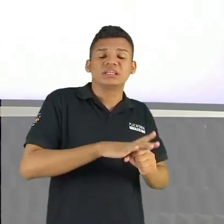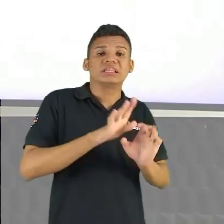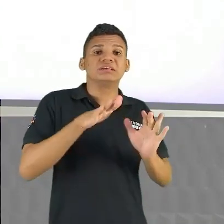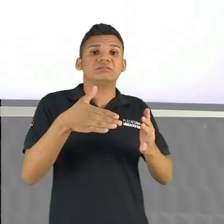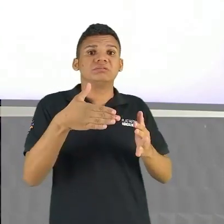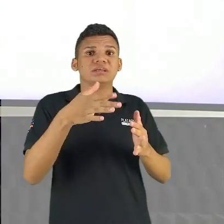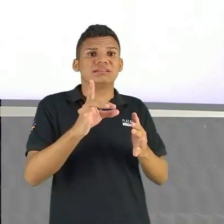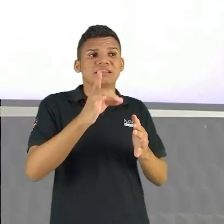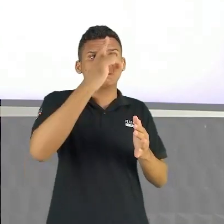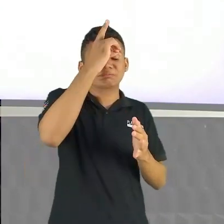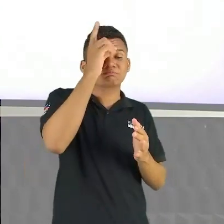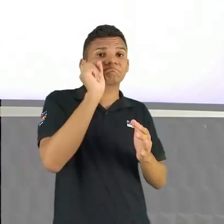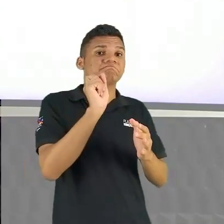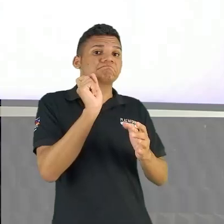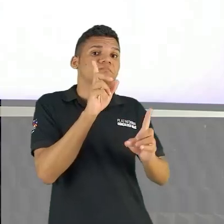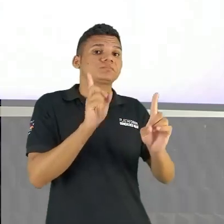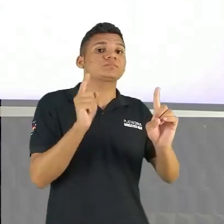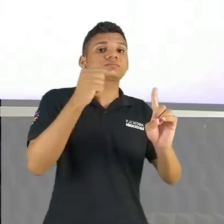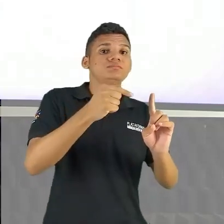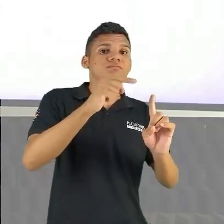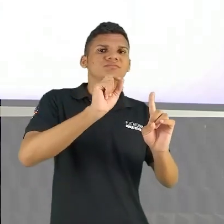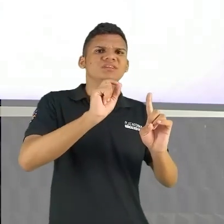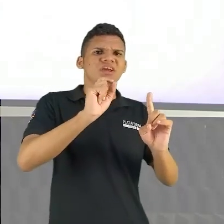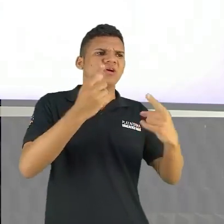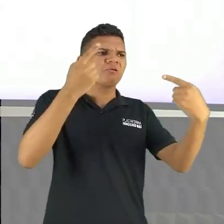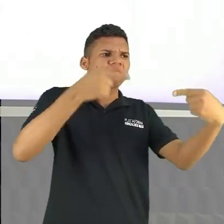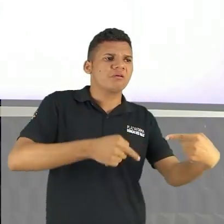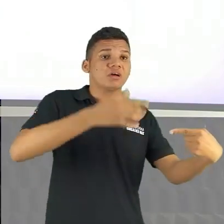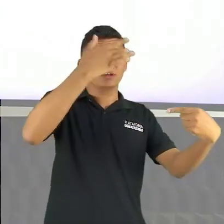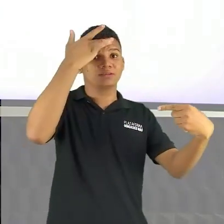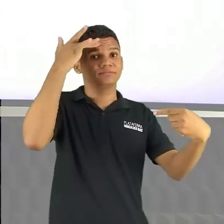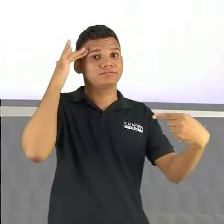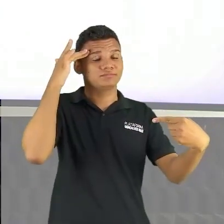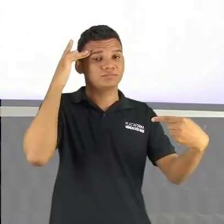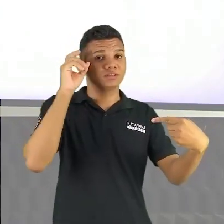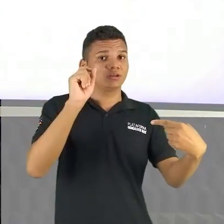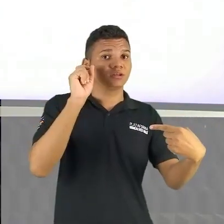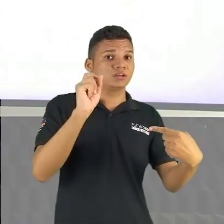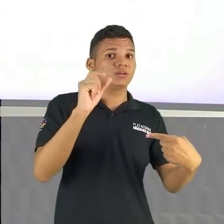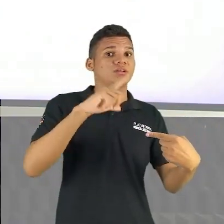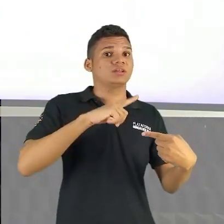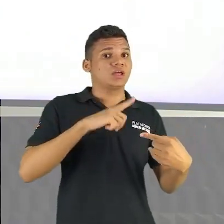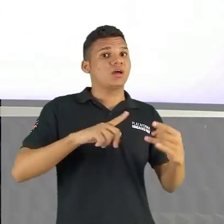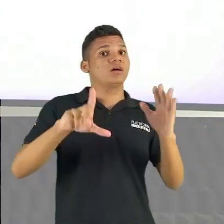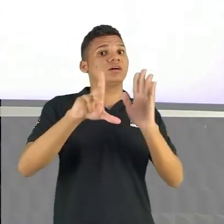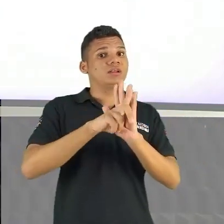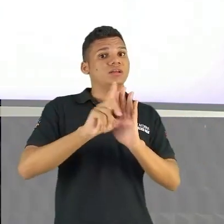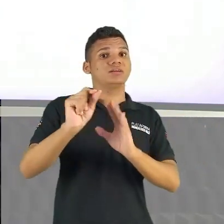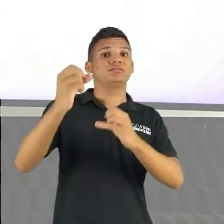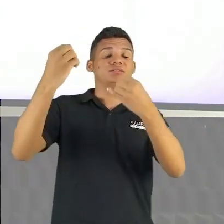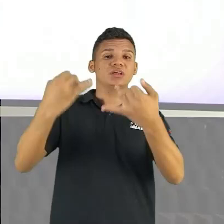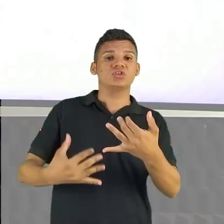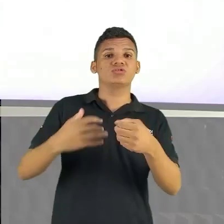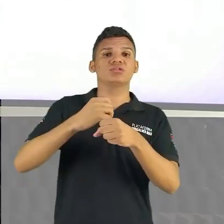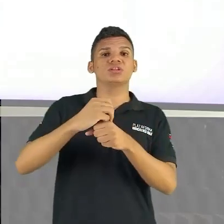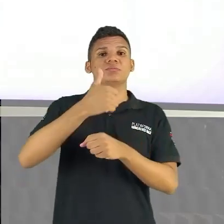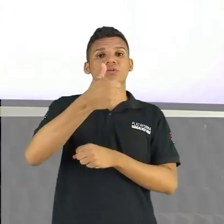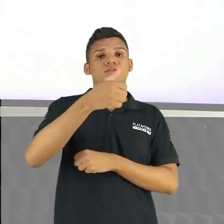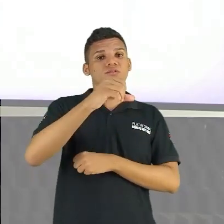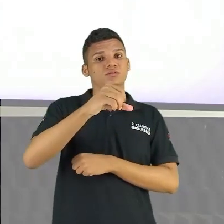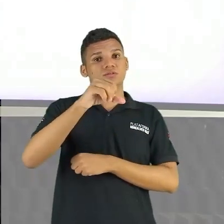ideias que estejam ali contra o que a nossa Constituição Federal de